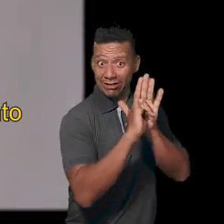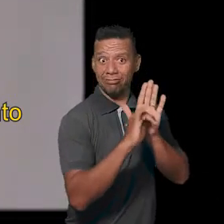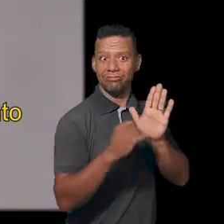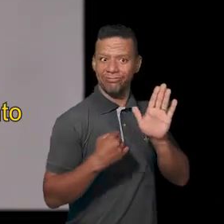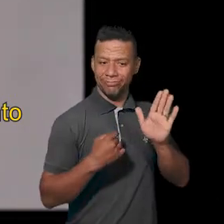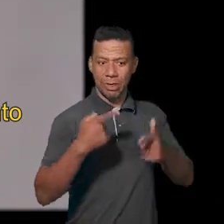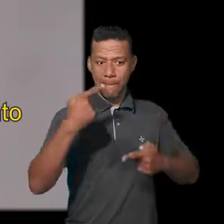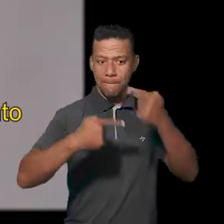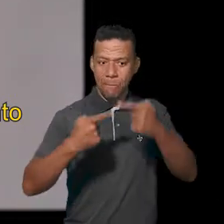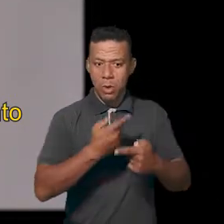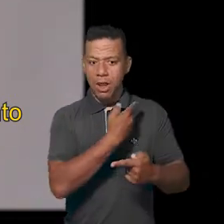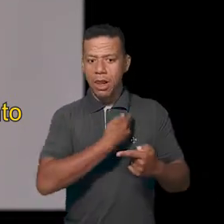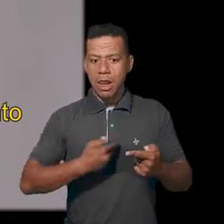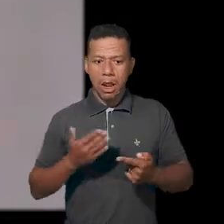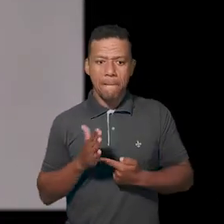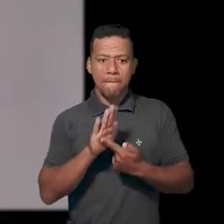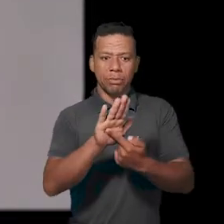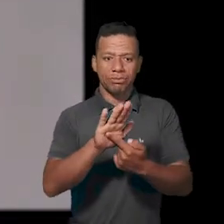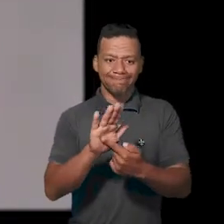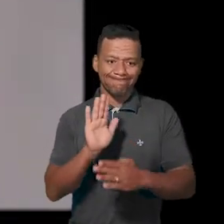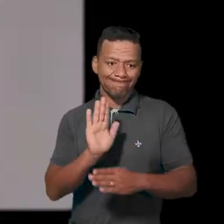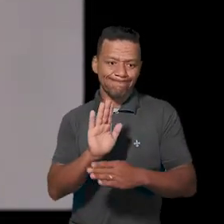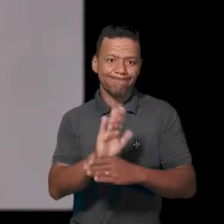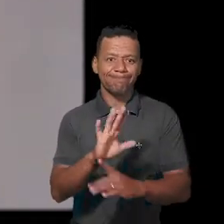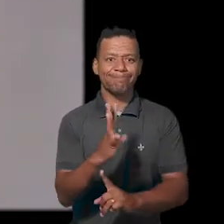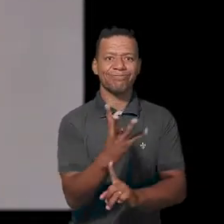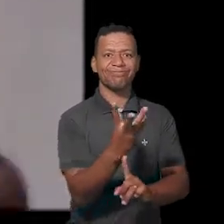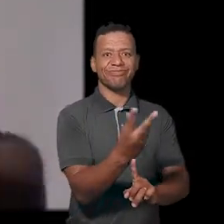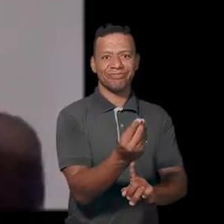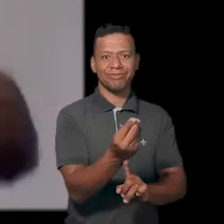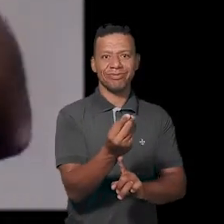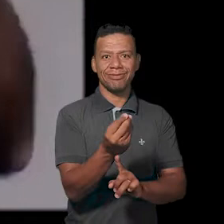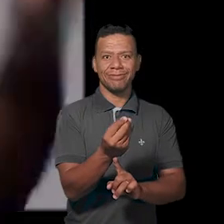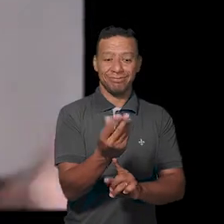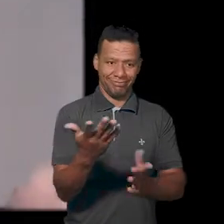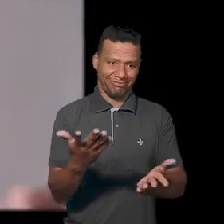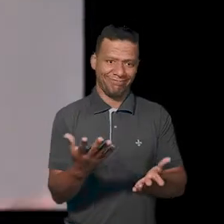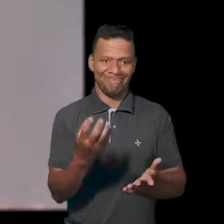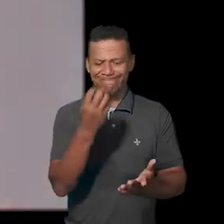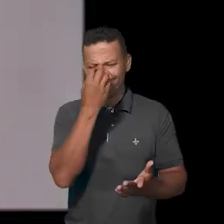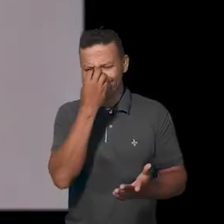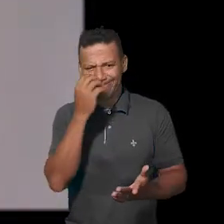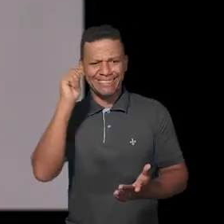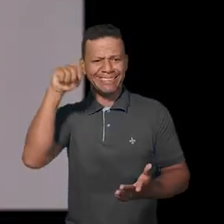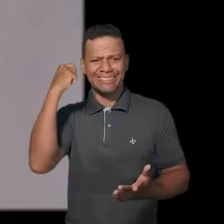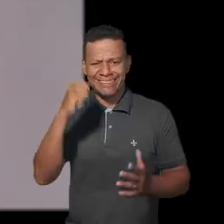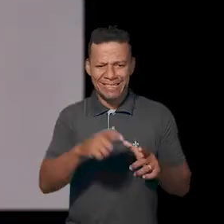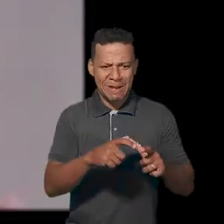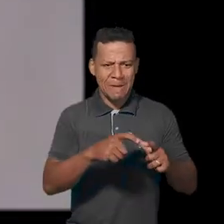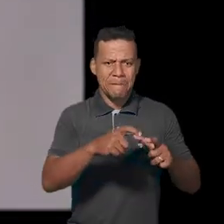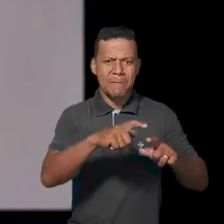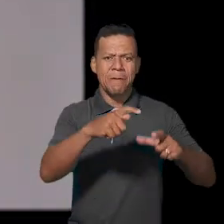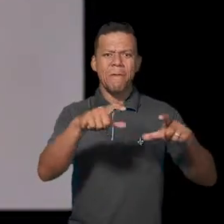políticas públicas para a cultura, a gente teria muitos artistas aqui